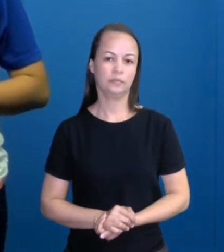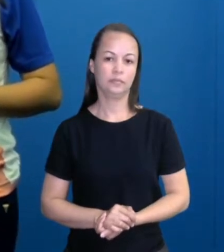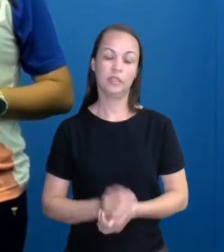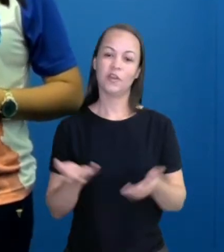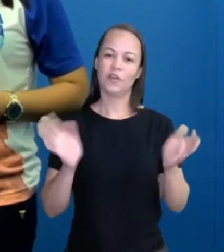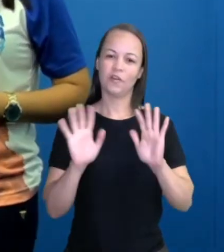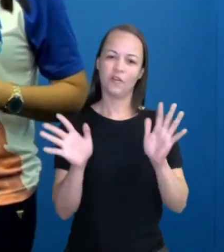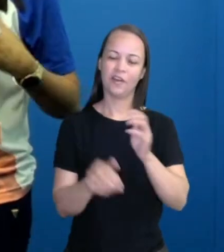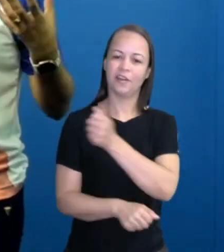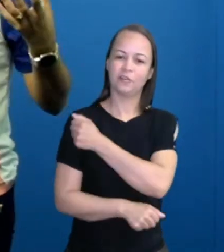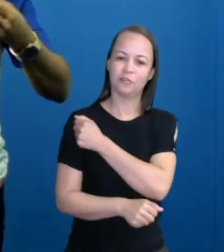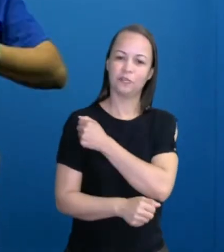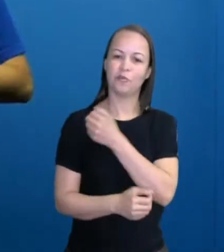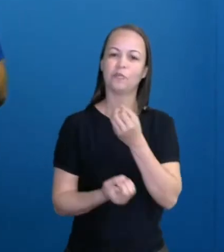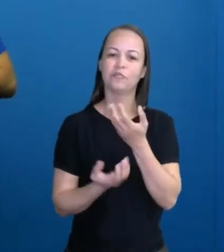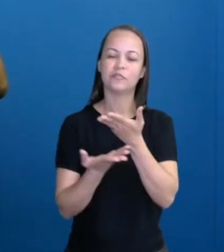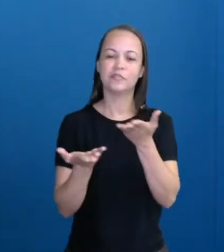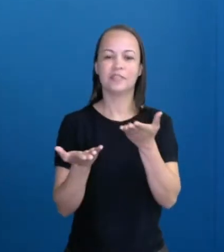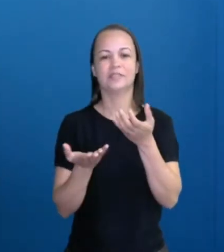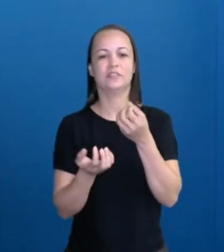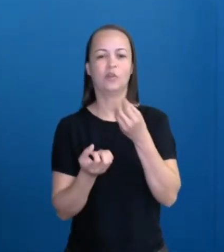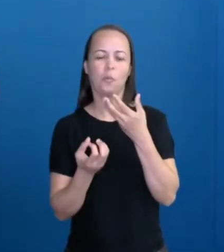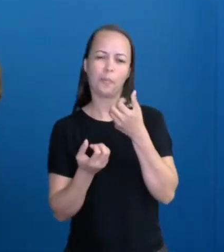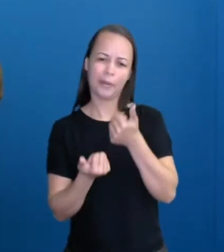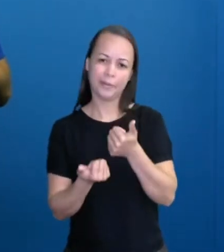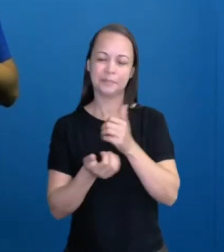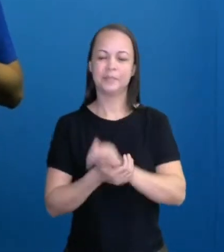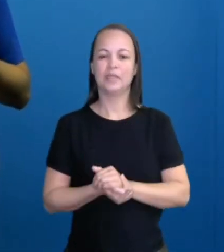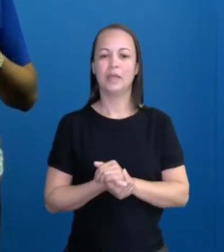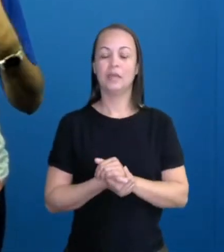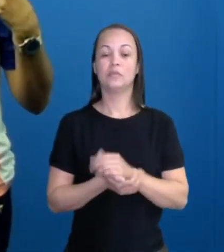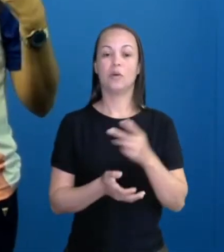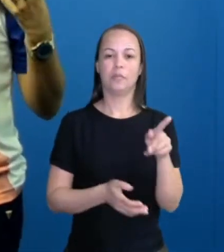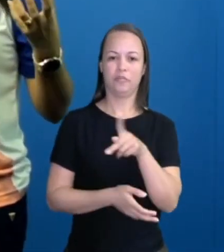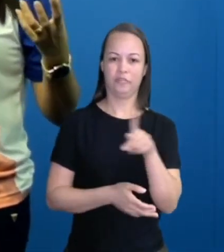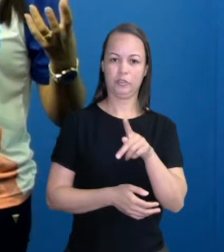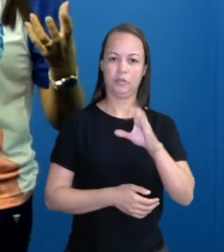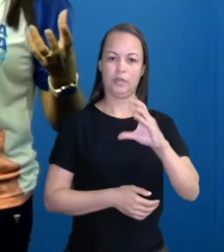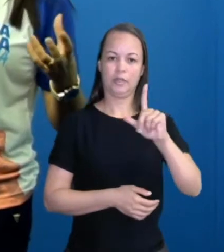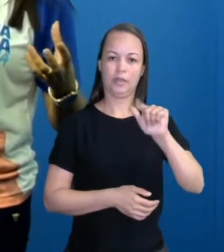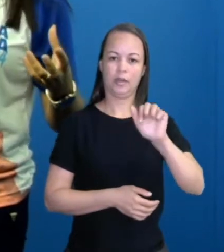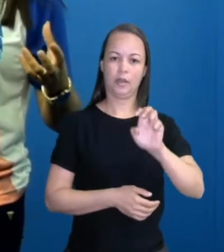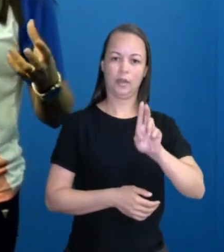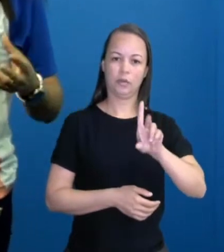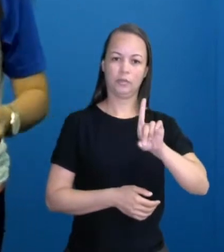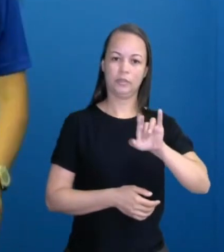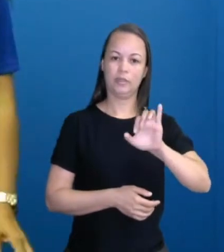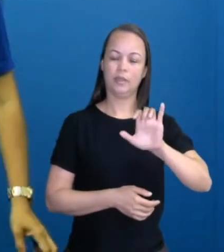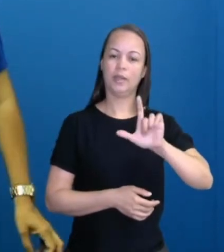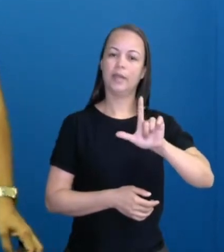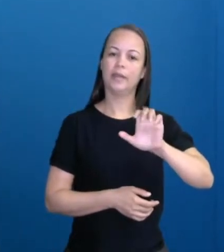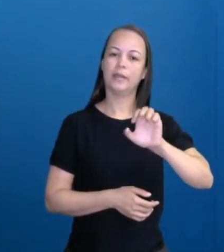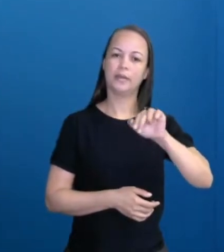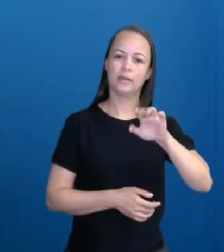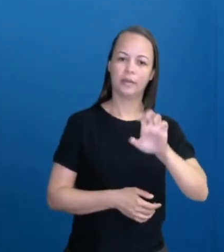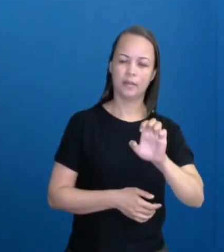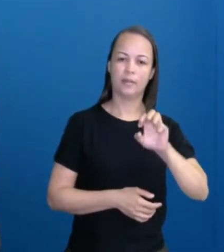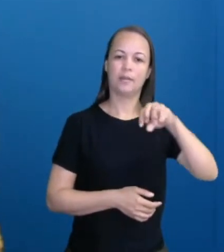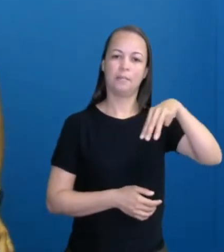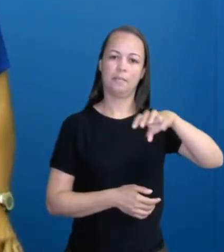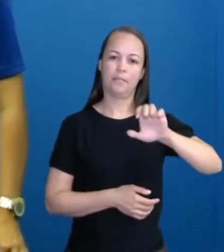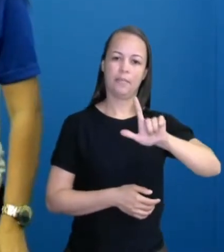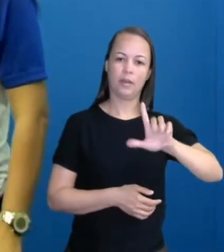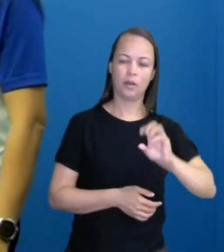Olá, pessoal, como vocês estão? Espero que bem. Eu sou a professora Claudilene Melo, professora de matemática, e agora nós vamos para uma